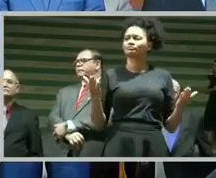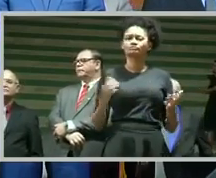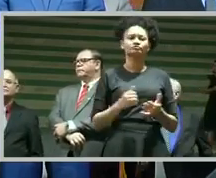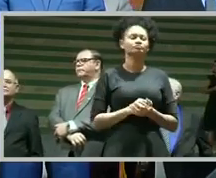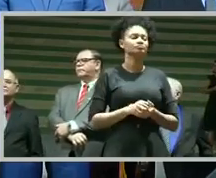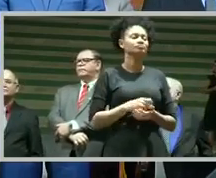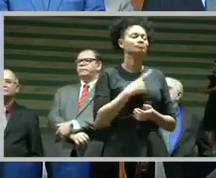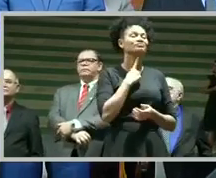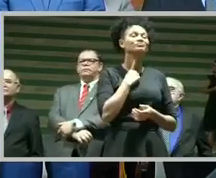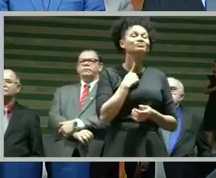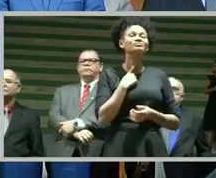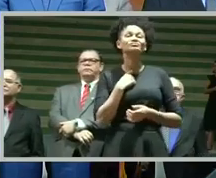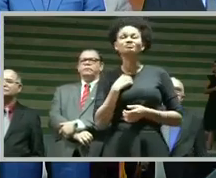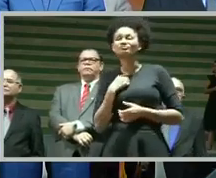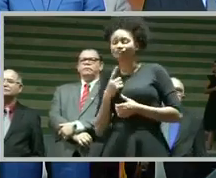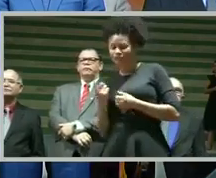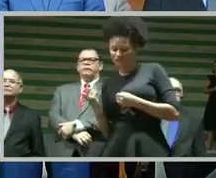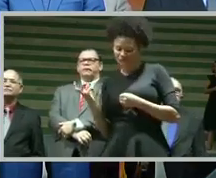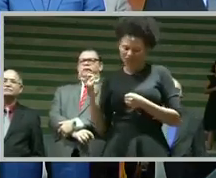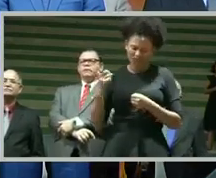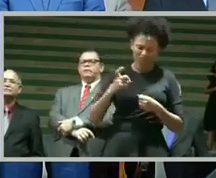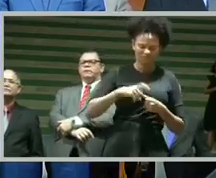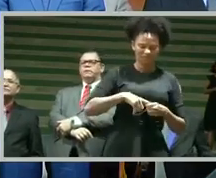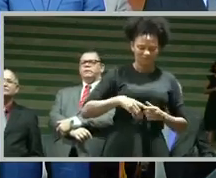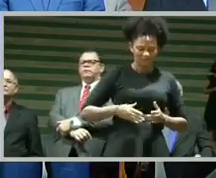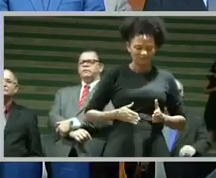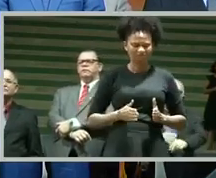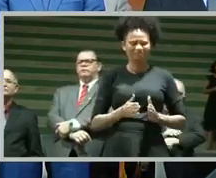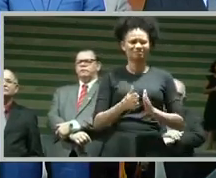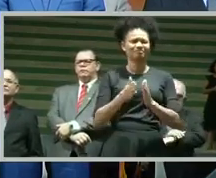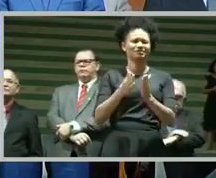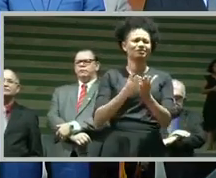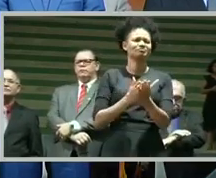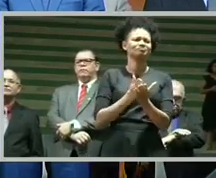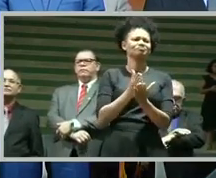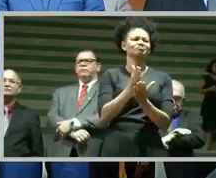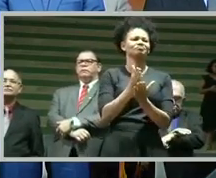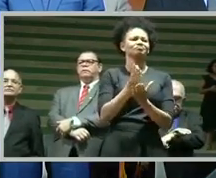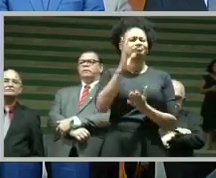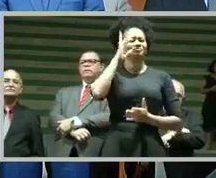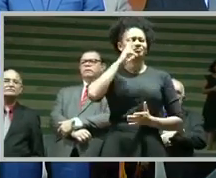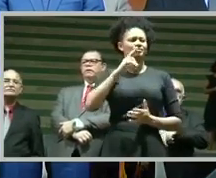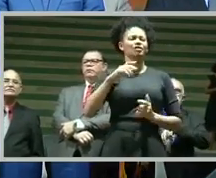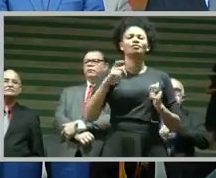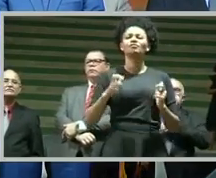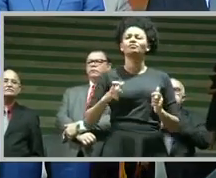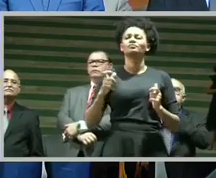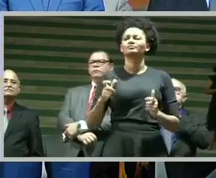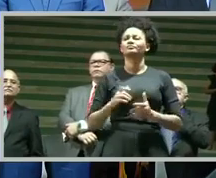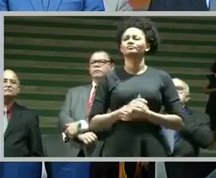Que deseja voltar para os caminhos do Senhor agora. Onde está você?